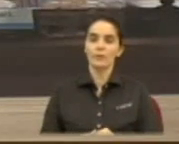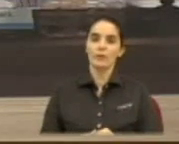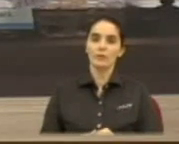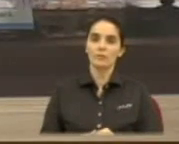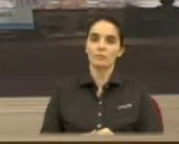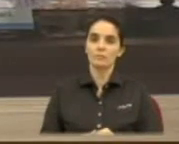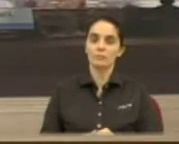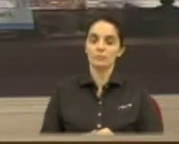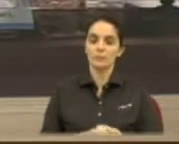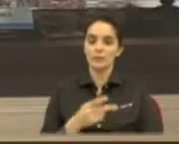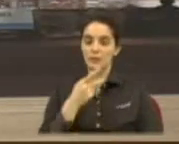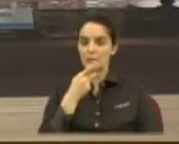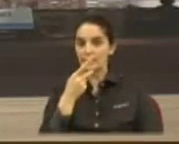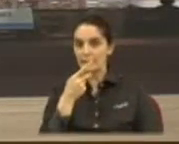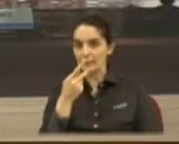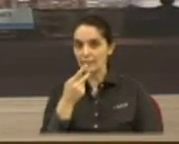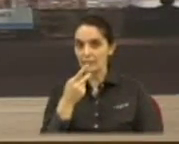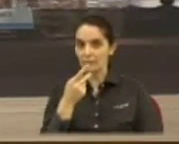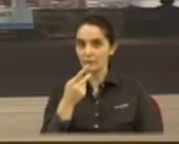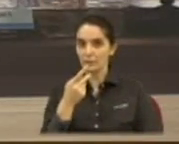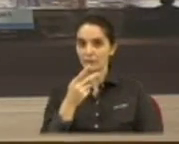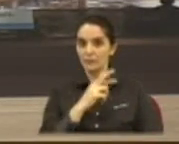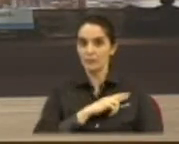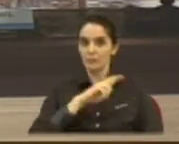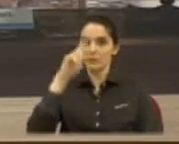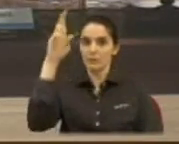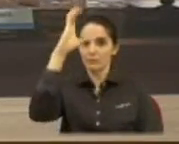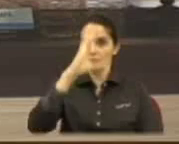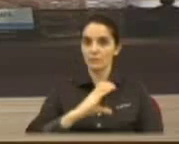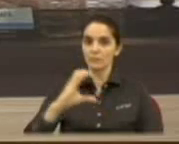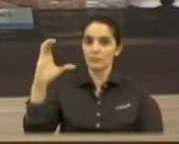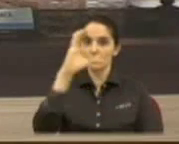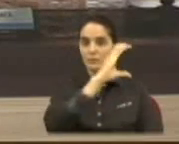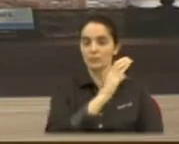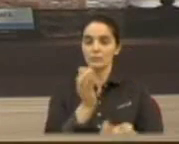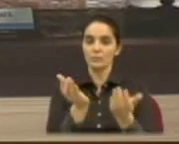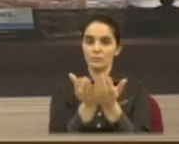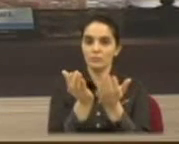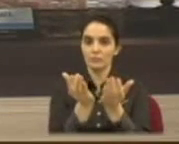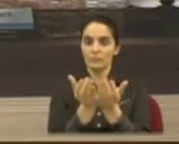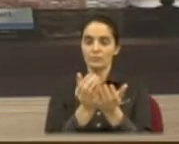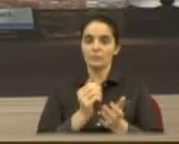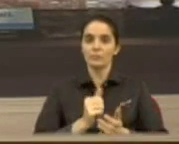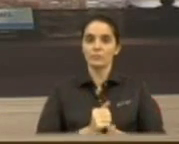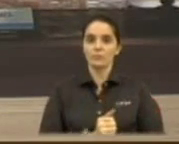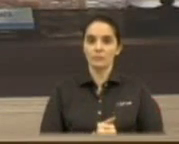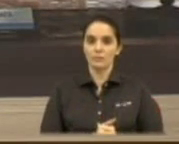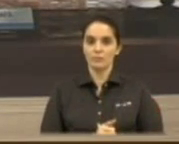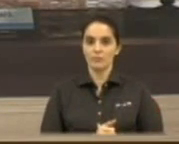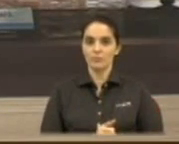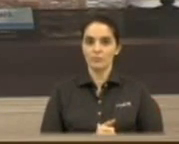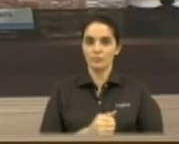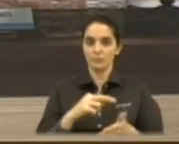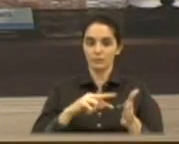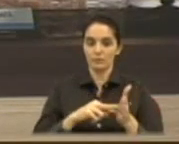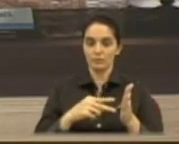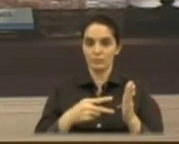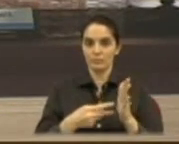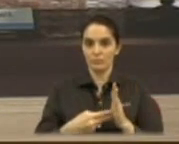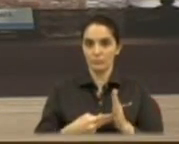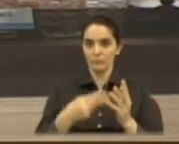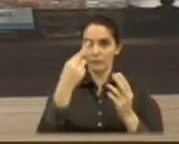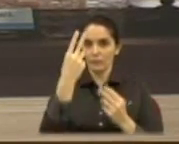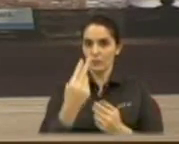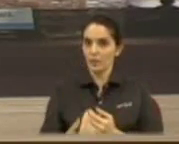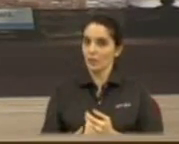ao declarar que as religiões católica e evangélica são vistas de acordo